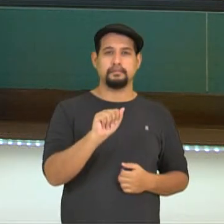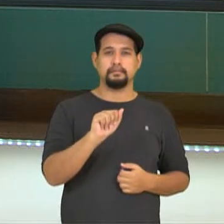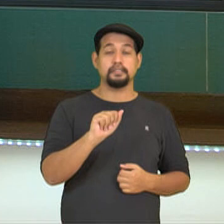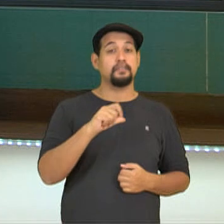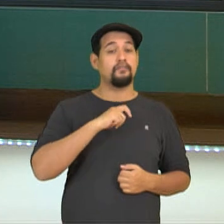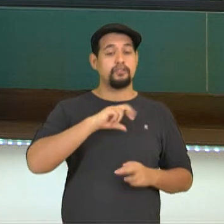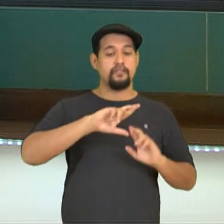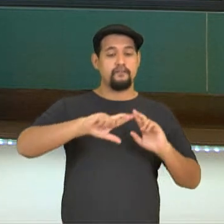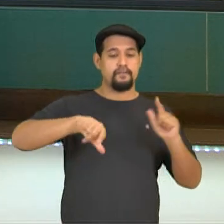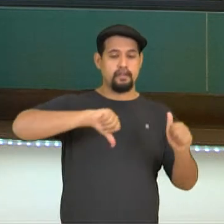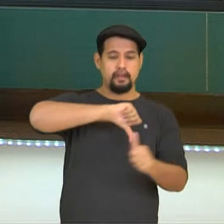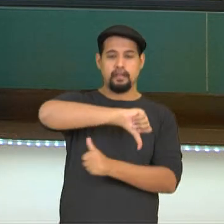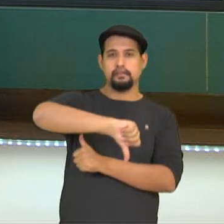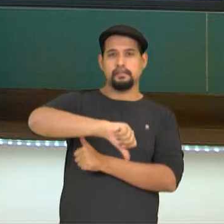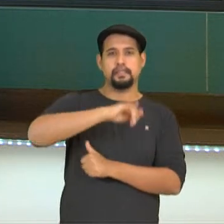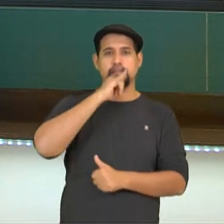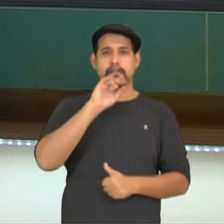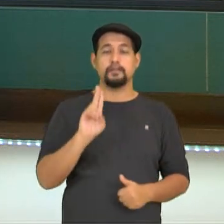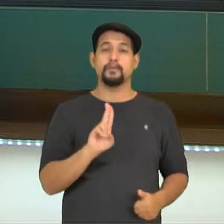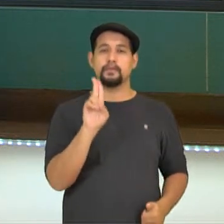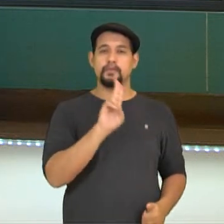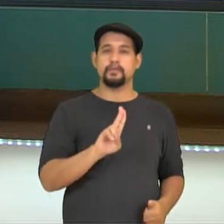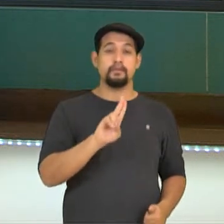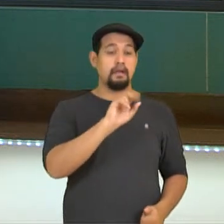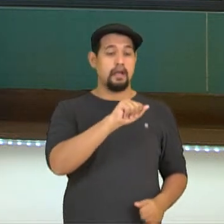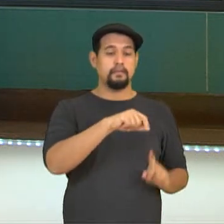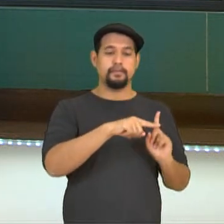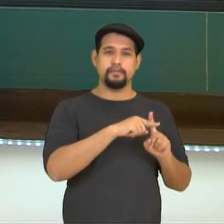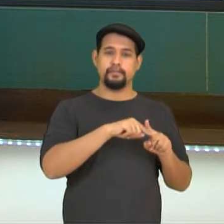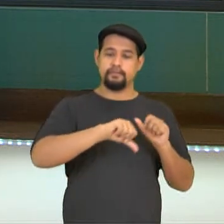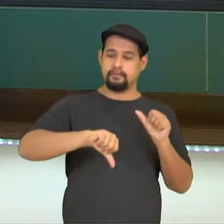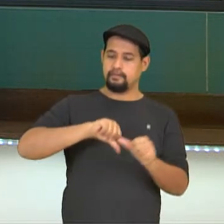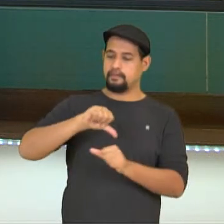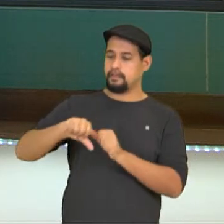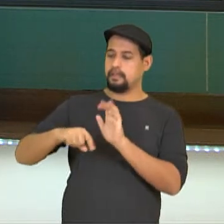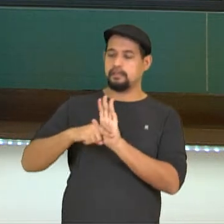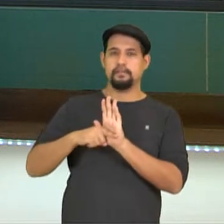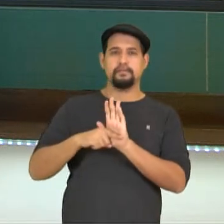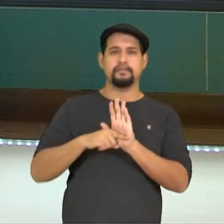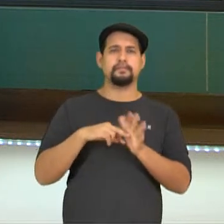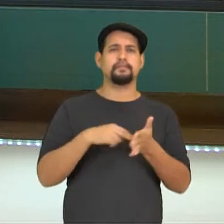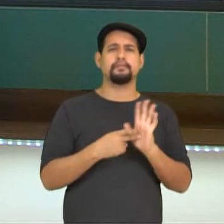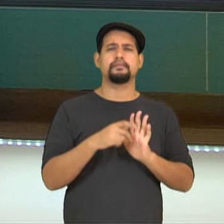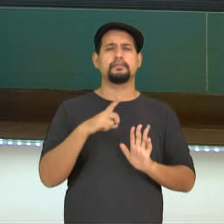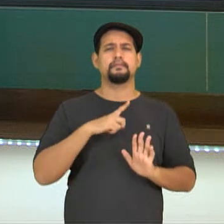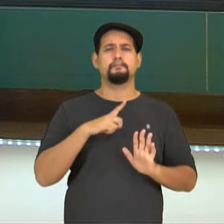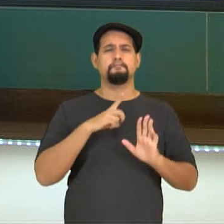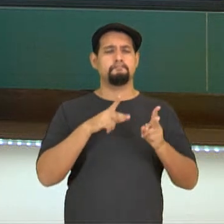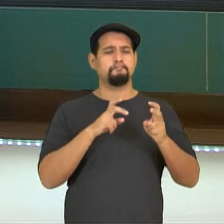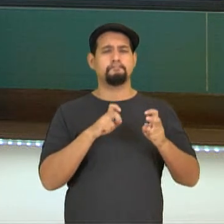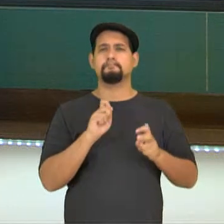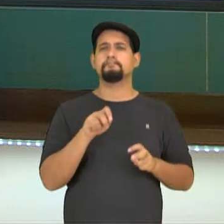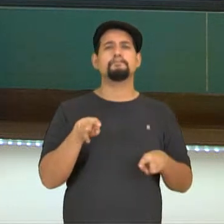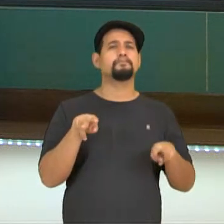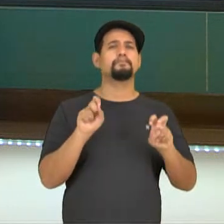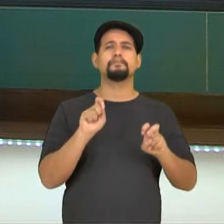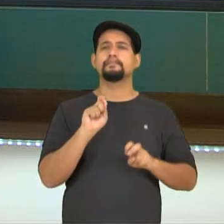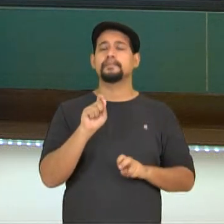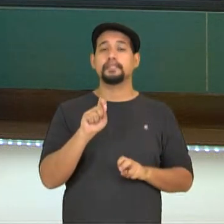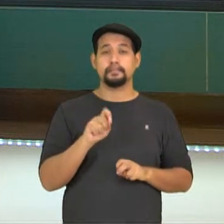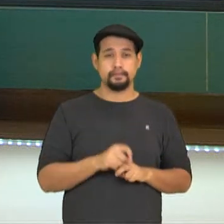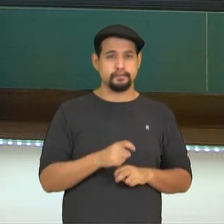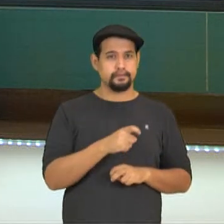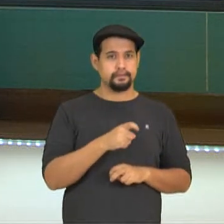for oposto. Né? Se eu pegar um a positivo e o oposto negativo, a parábola vai ter uma reflexão em relação ao eixo